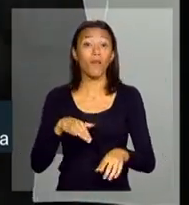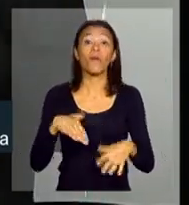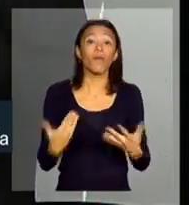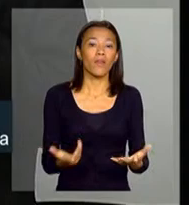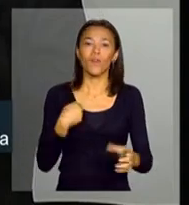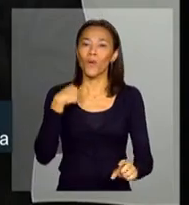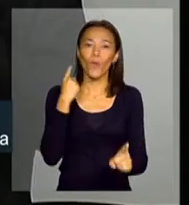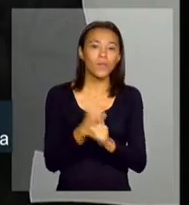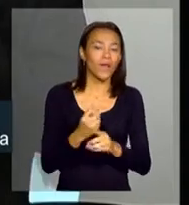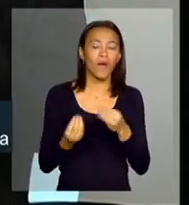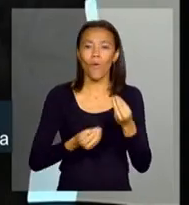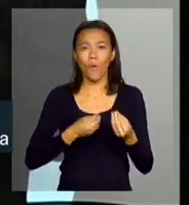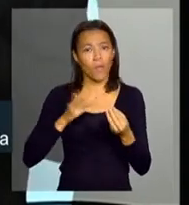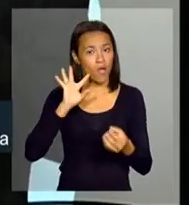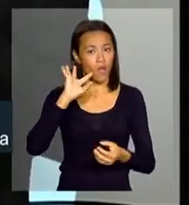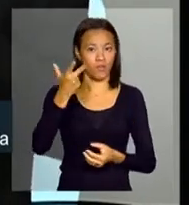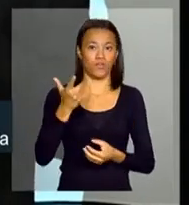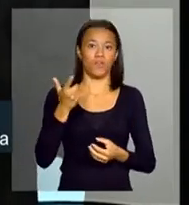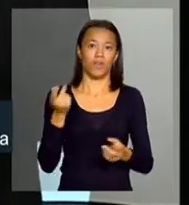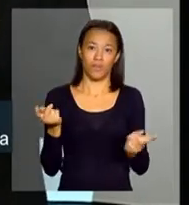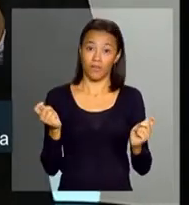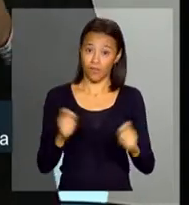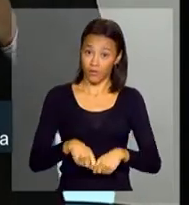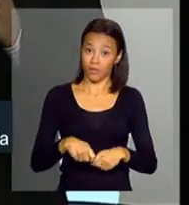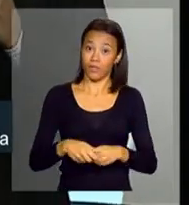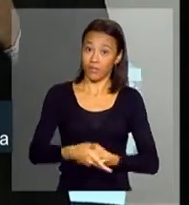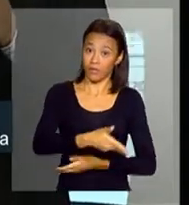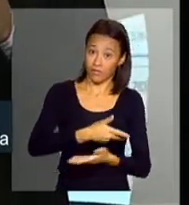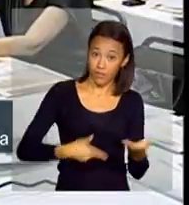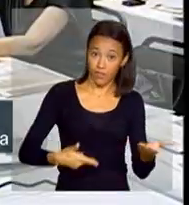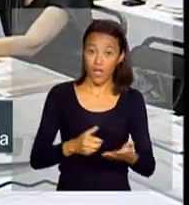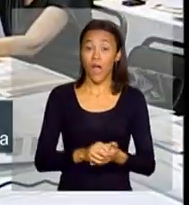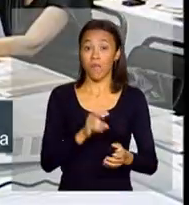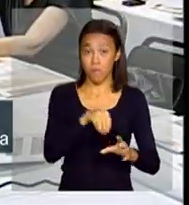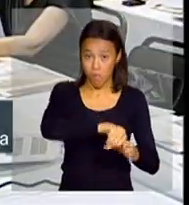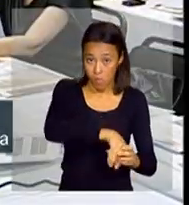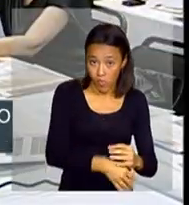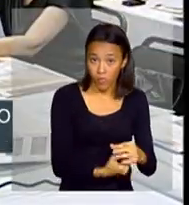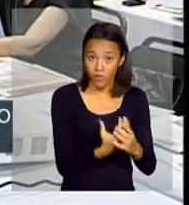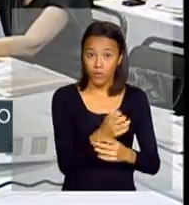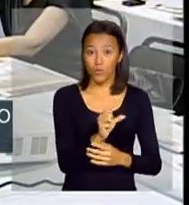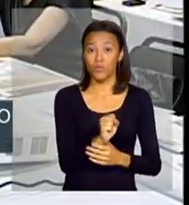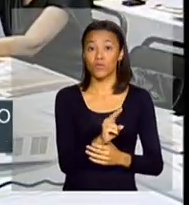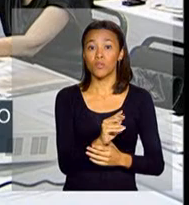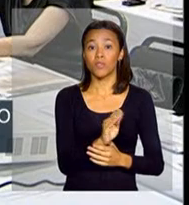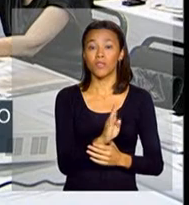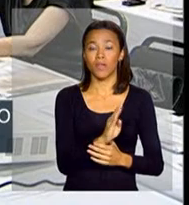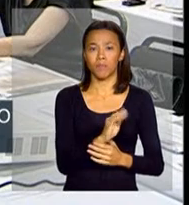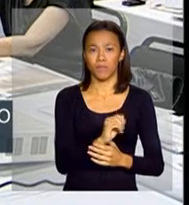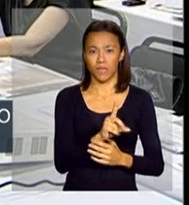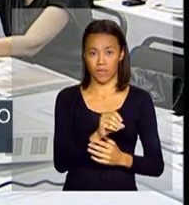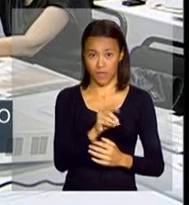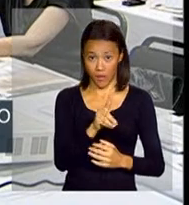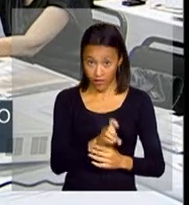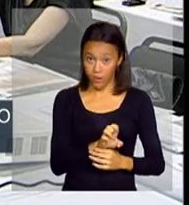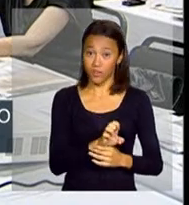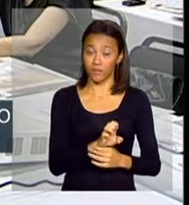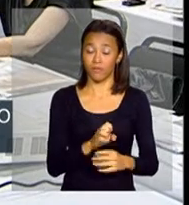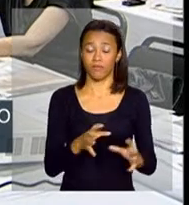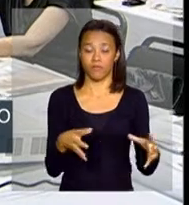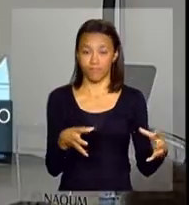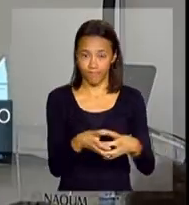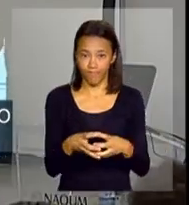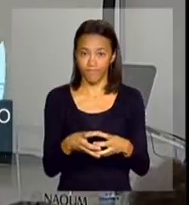uma solução que permita, de um lado, produção sustentável e responsável agrícola na Amazônia e preservação da